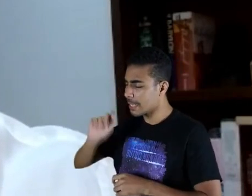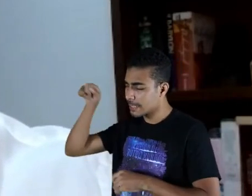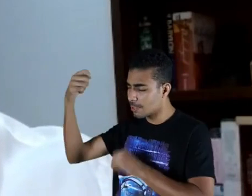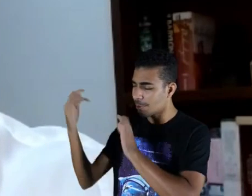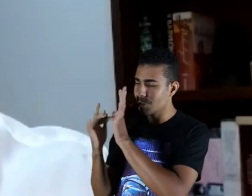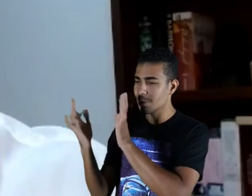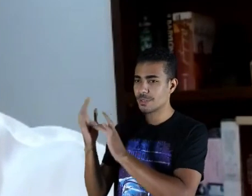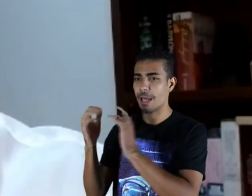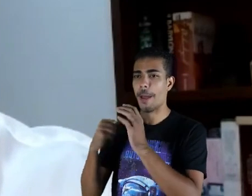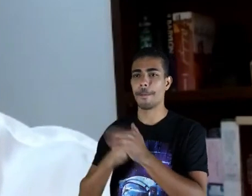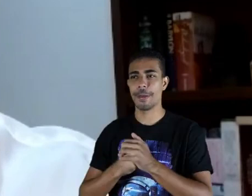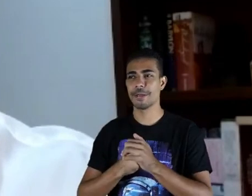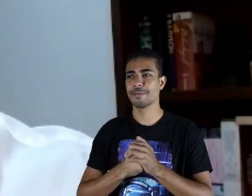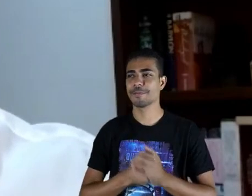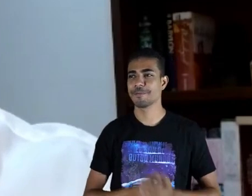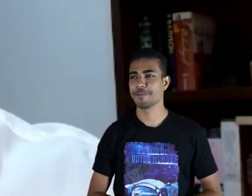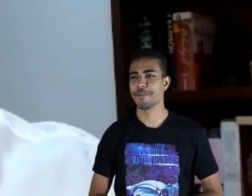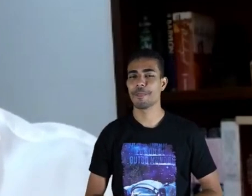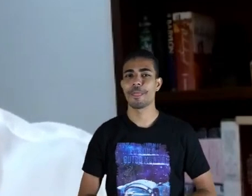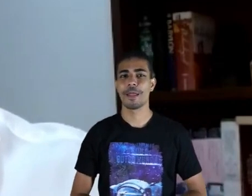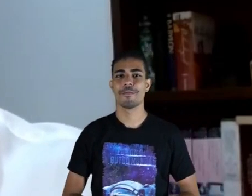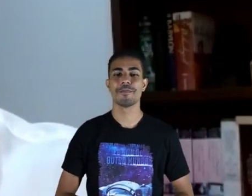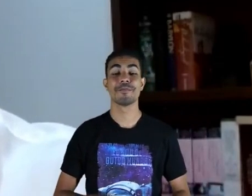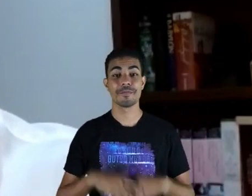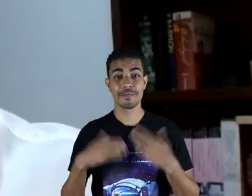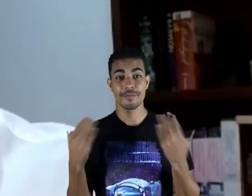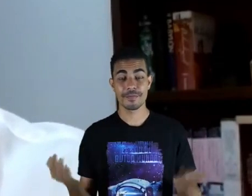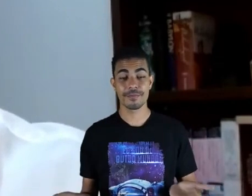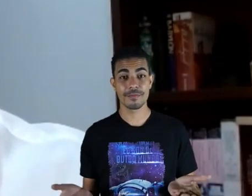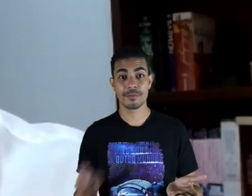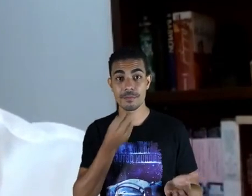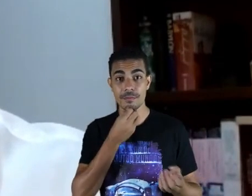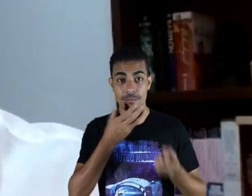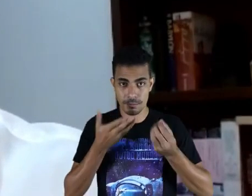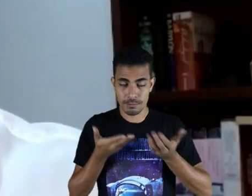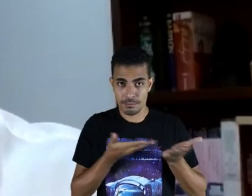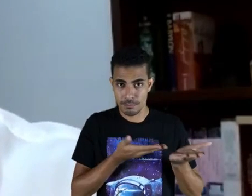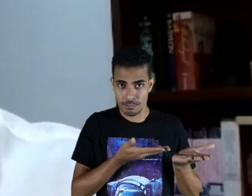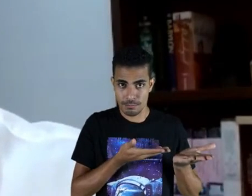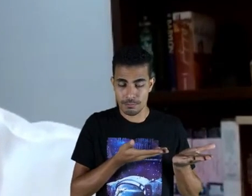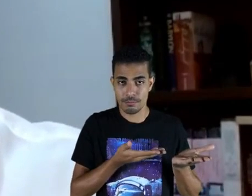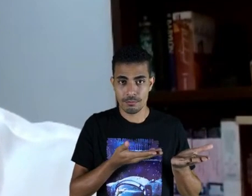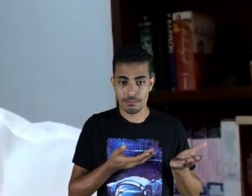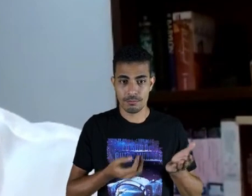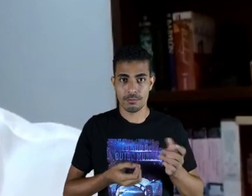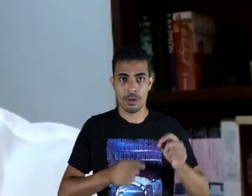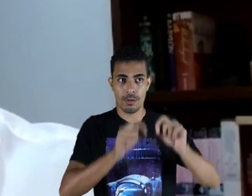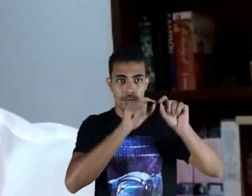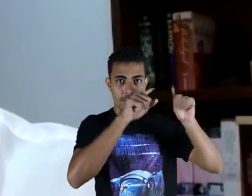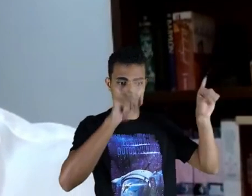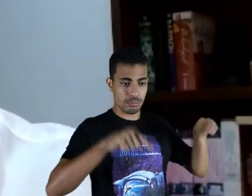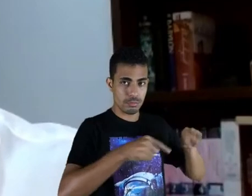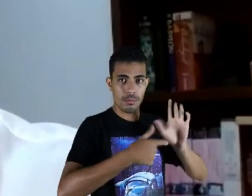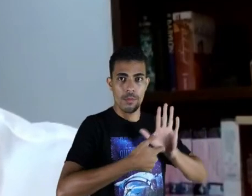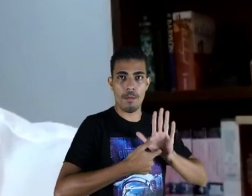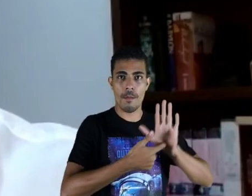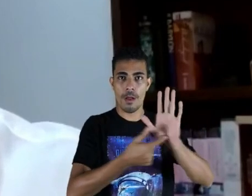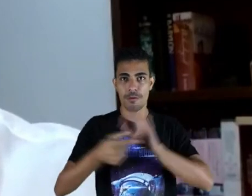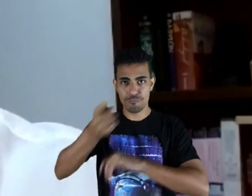de Jesus. Amém. Muito bem, meus queridos, eu vou compartilhar aqui a minha tela com